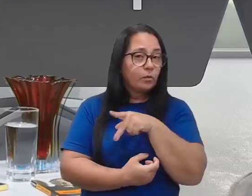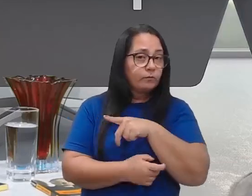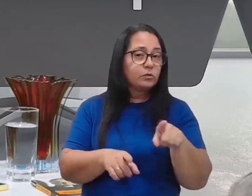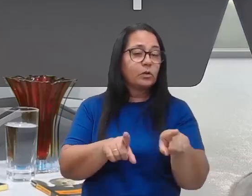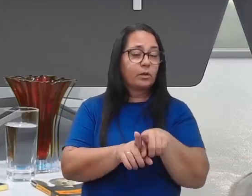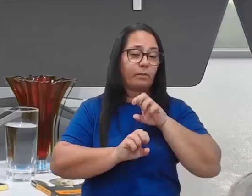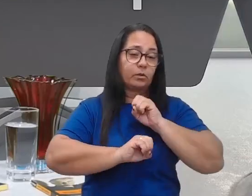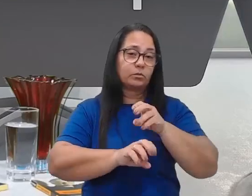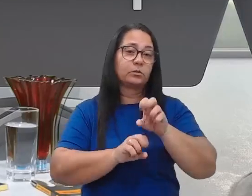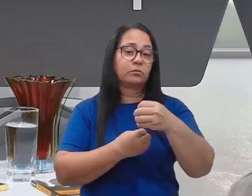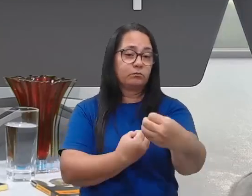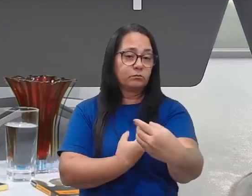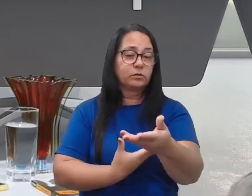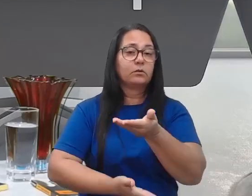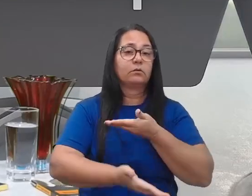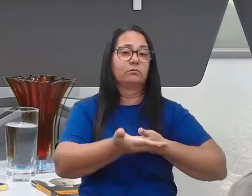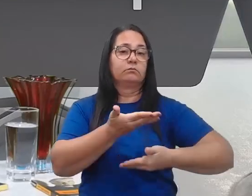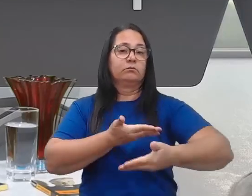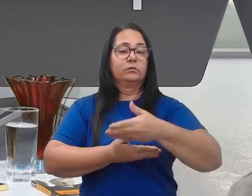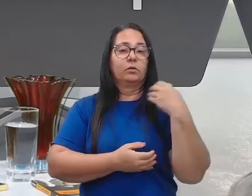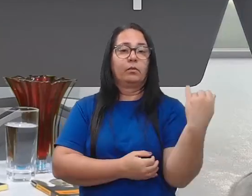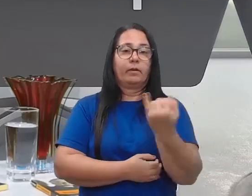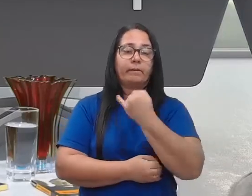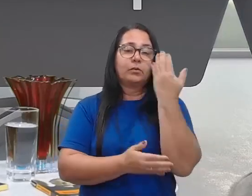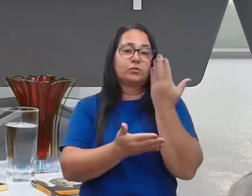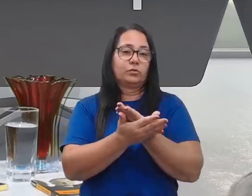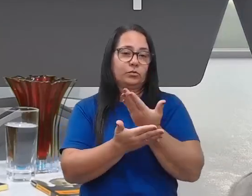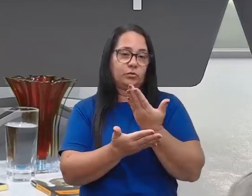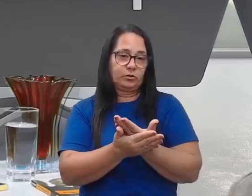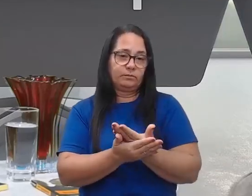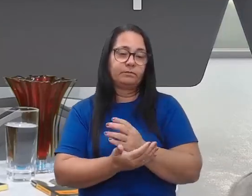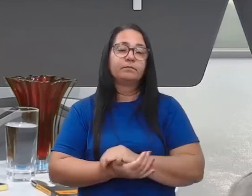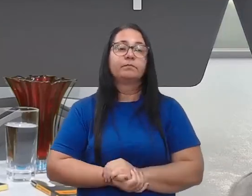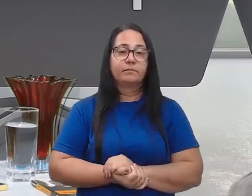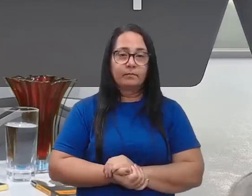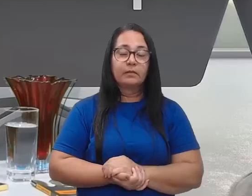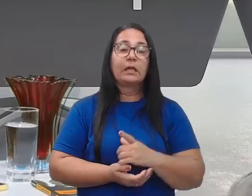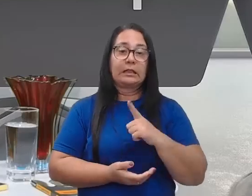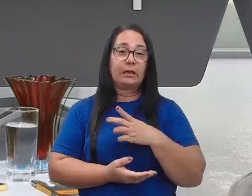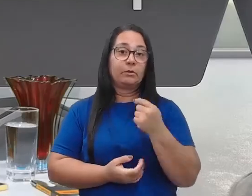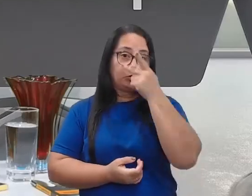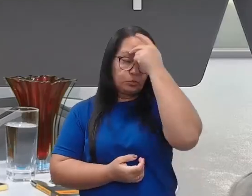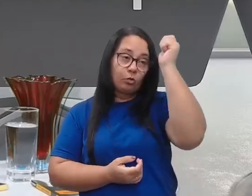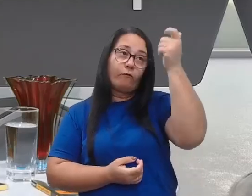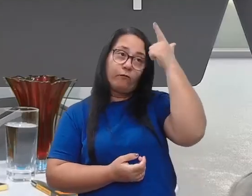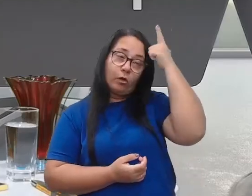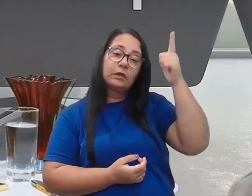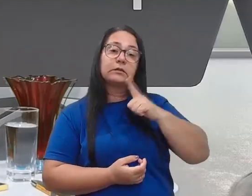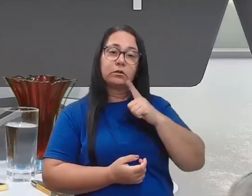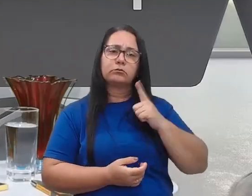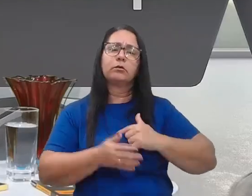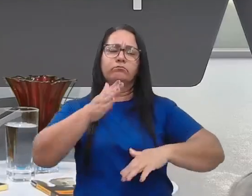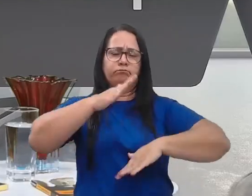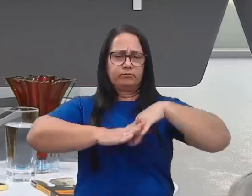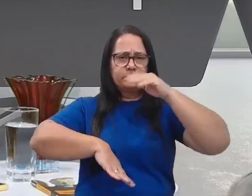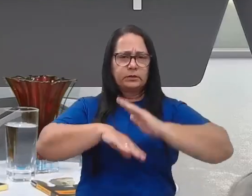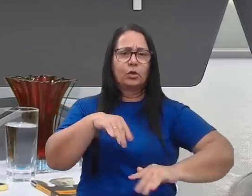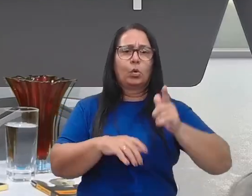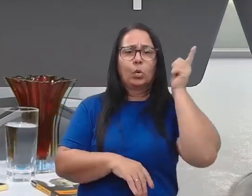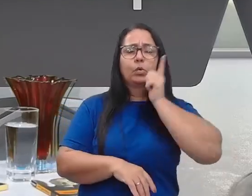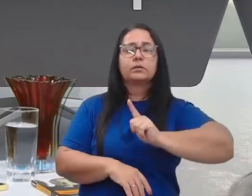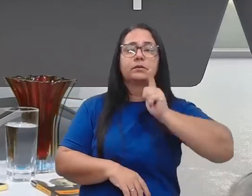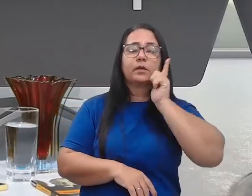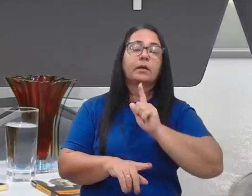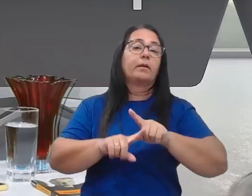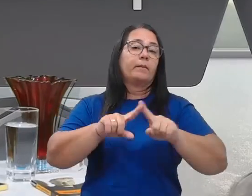de estudo por parte do empreendedor. Que muitos têm vocação, têm talento, conseguem, vão lá e realizam, mas têm conhecimentos